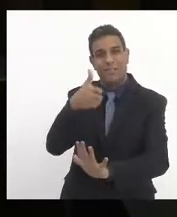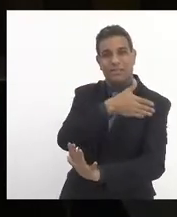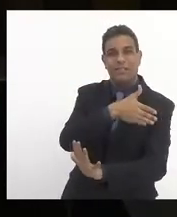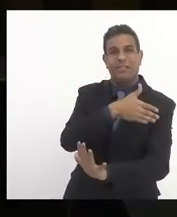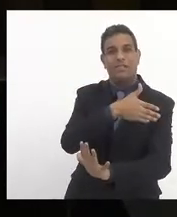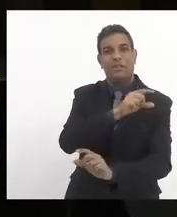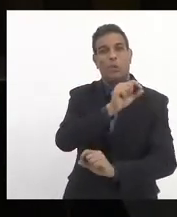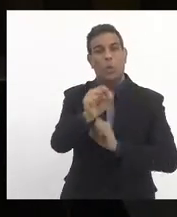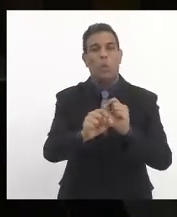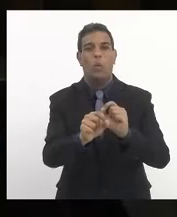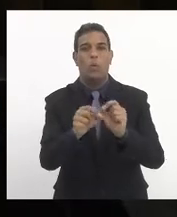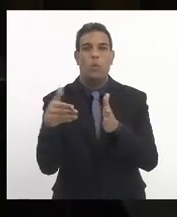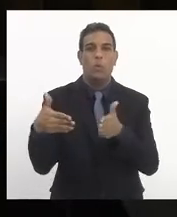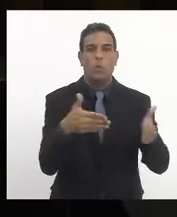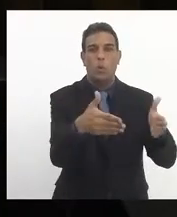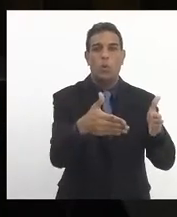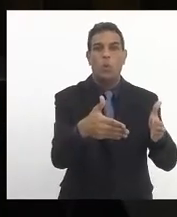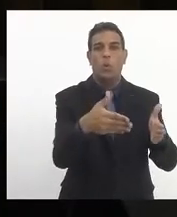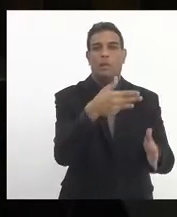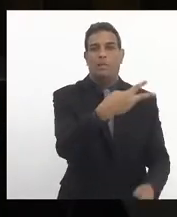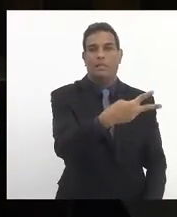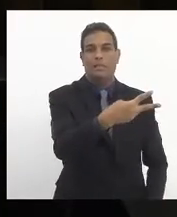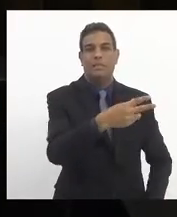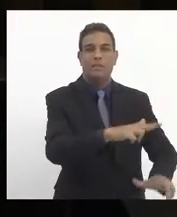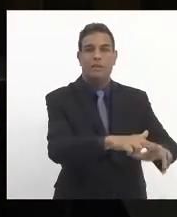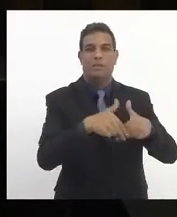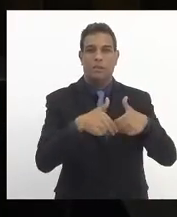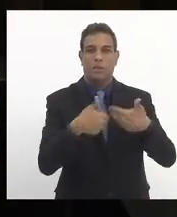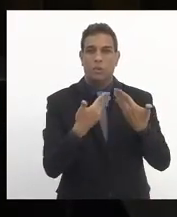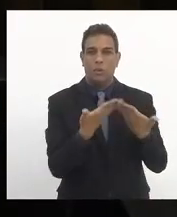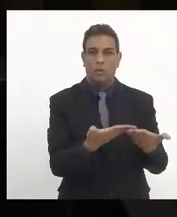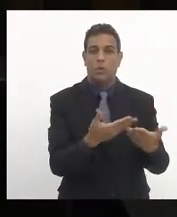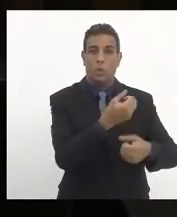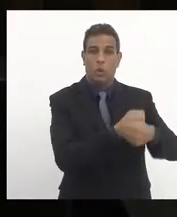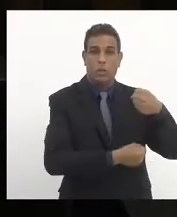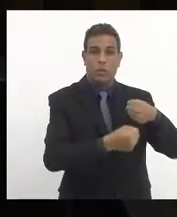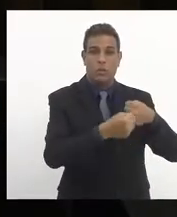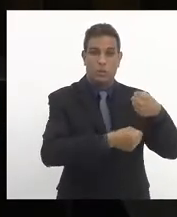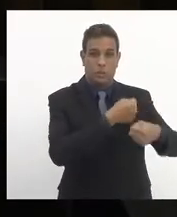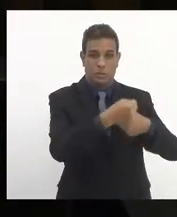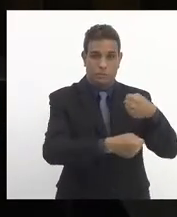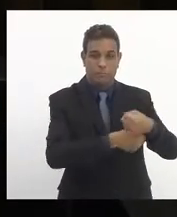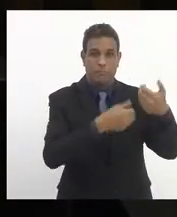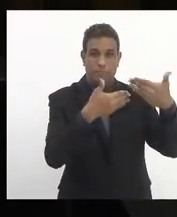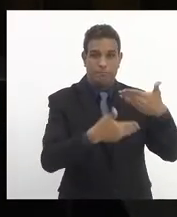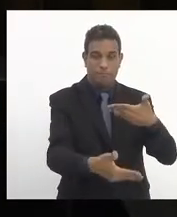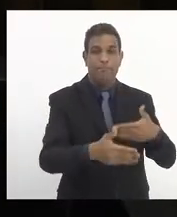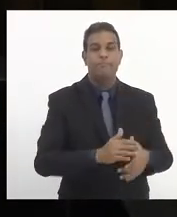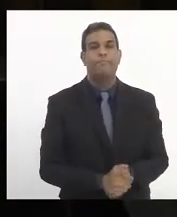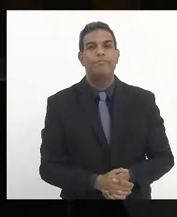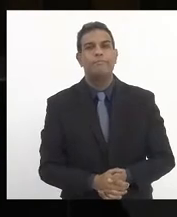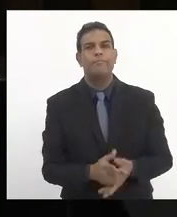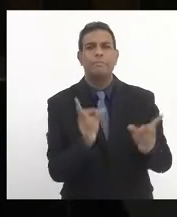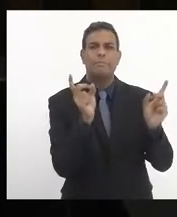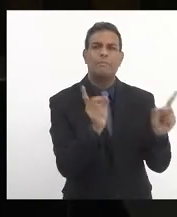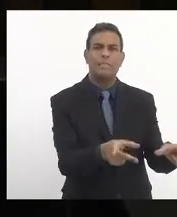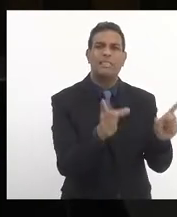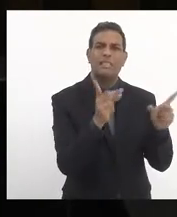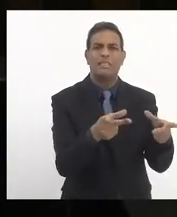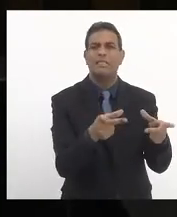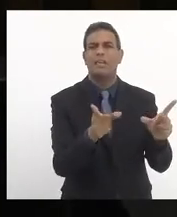Rota 3 lá na UGPN, a partir do início do ano que vem, vendê-lo a um preço